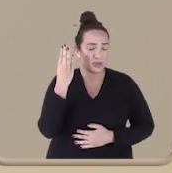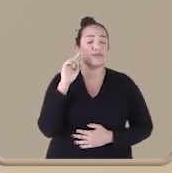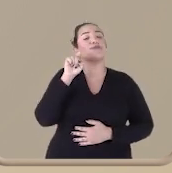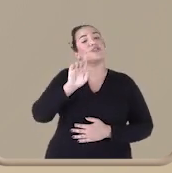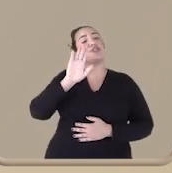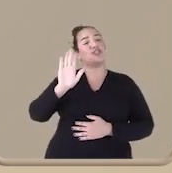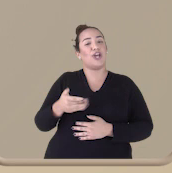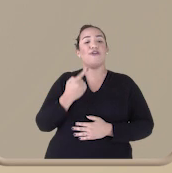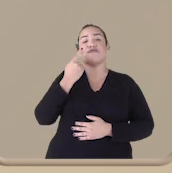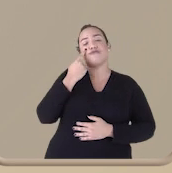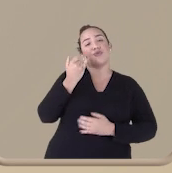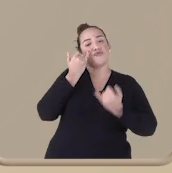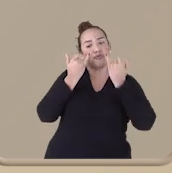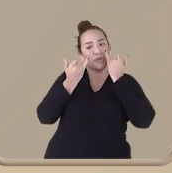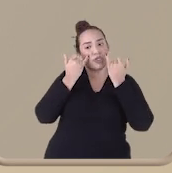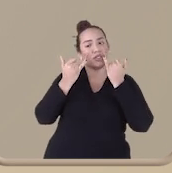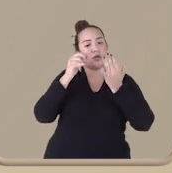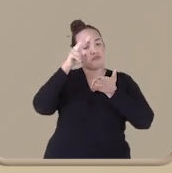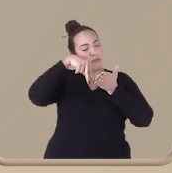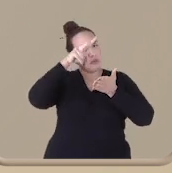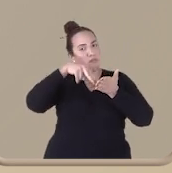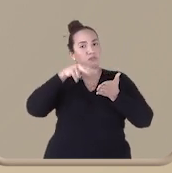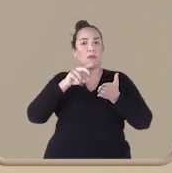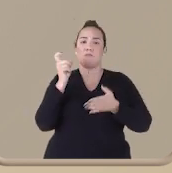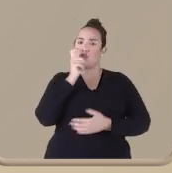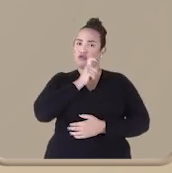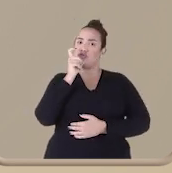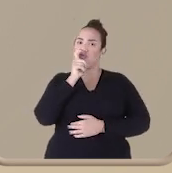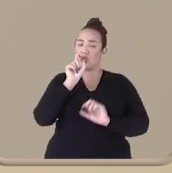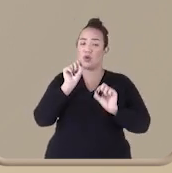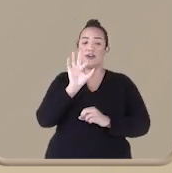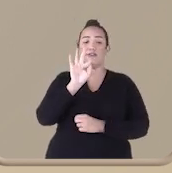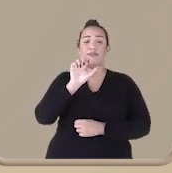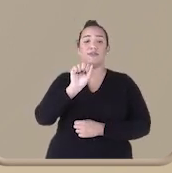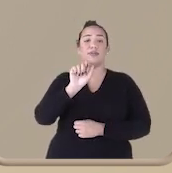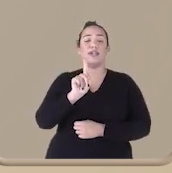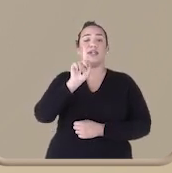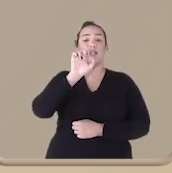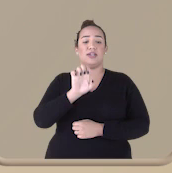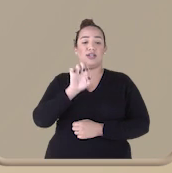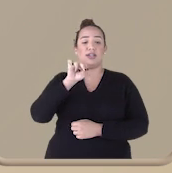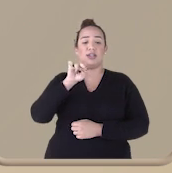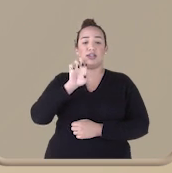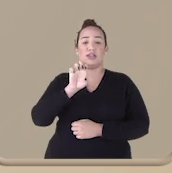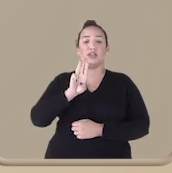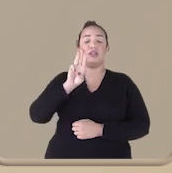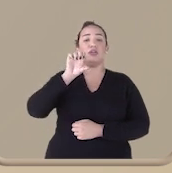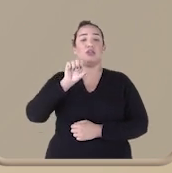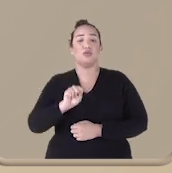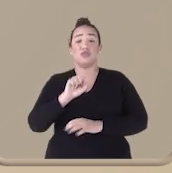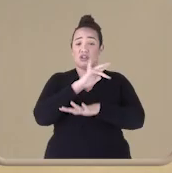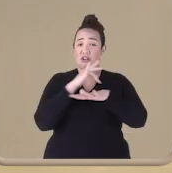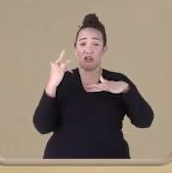já escutou ou leu uma notícia mentirosa. Elas são as famosas fake news e circulam muito, principalmente nas